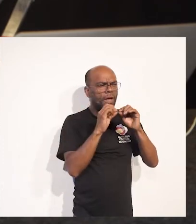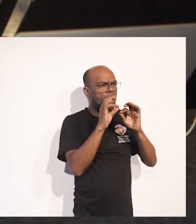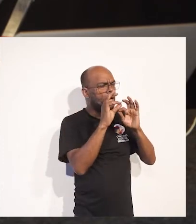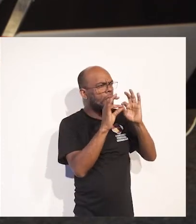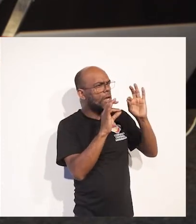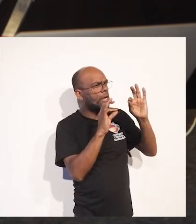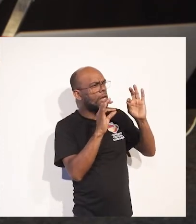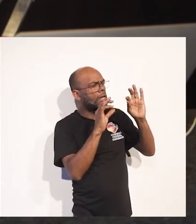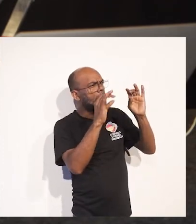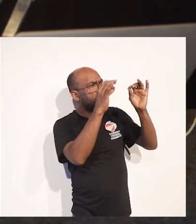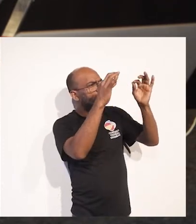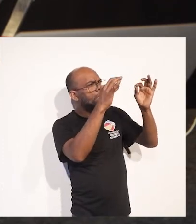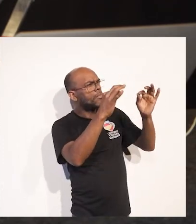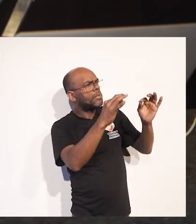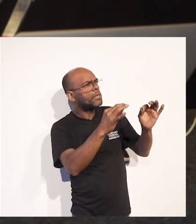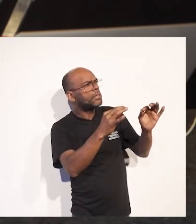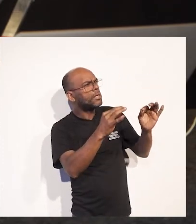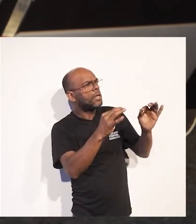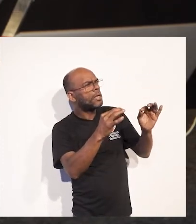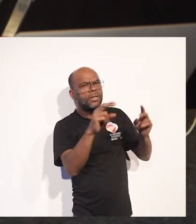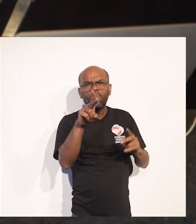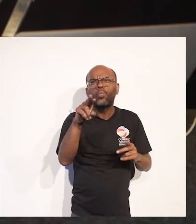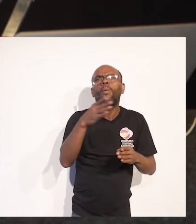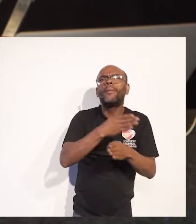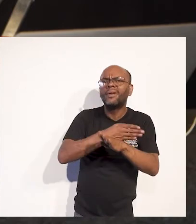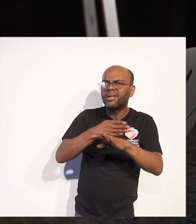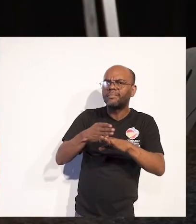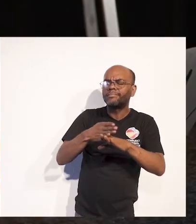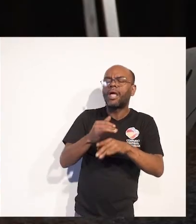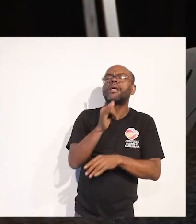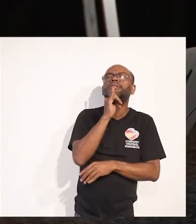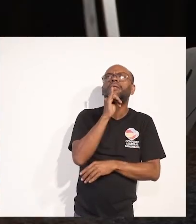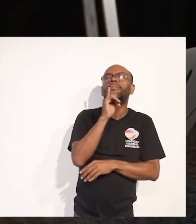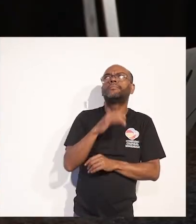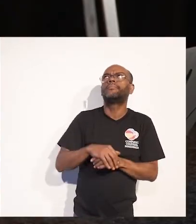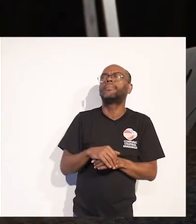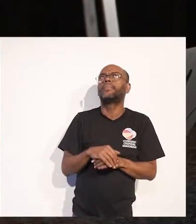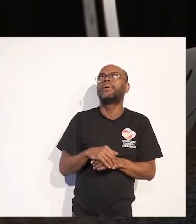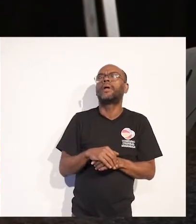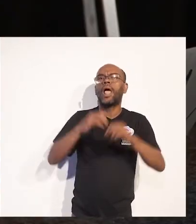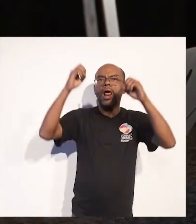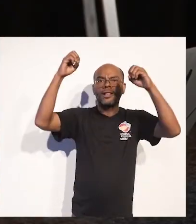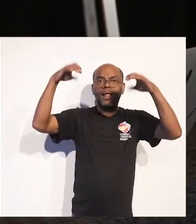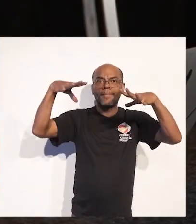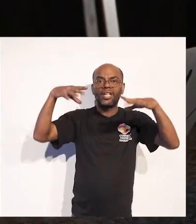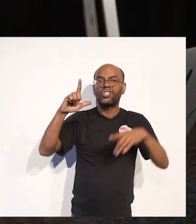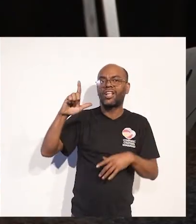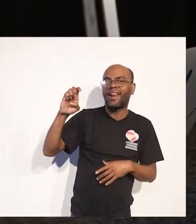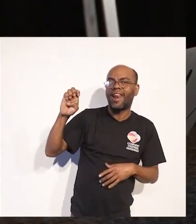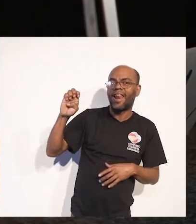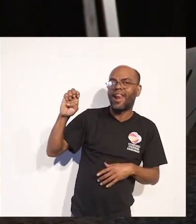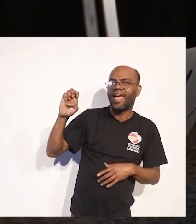luz verde como branca. Um outro exemplo. As lâmpadas de LED, elas